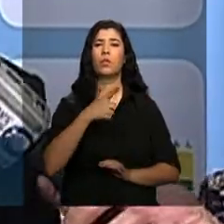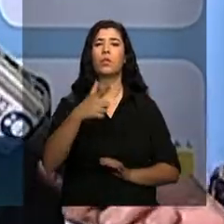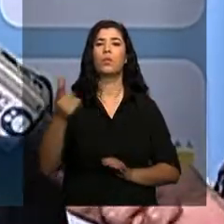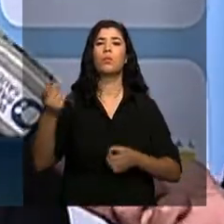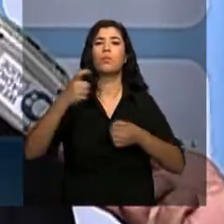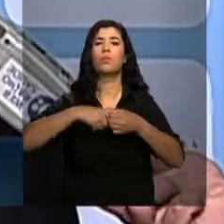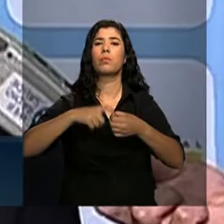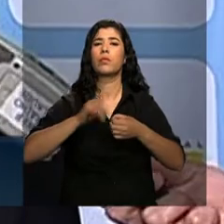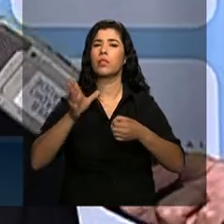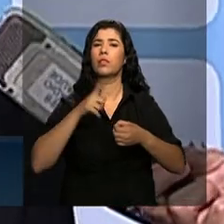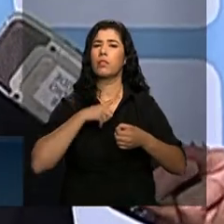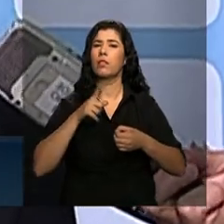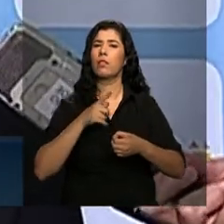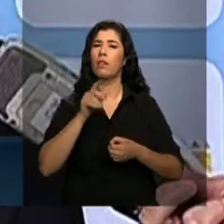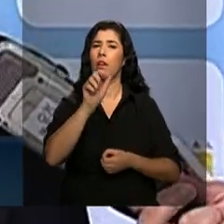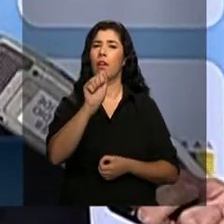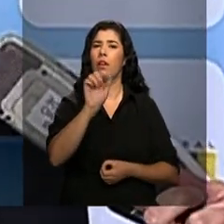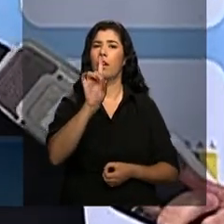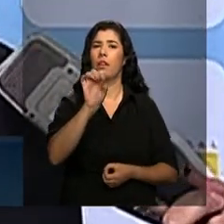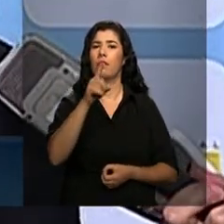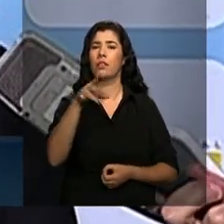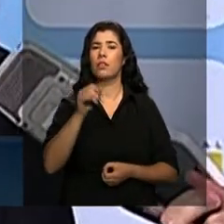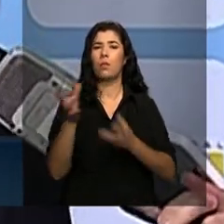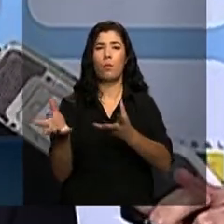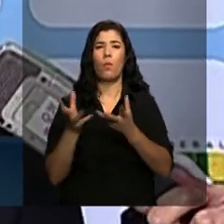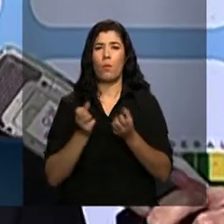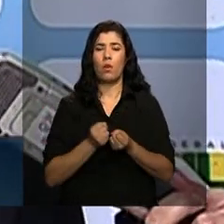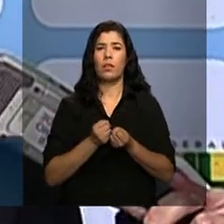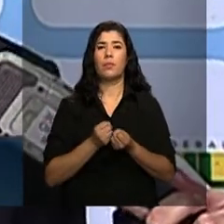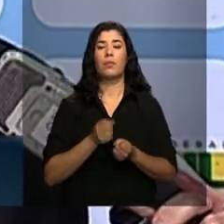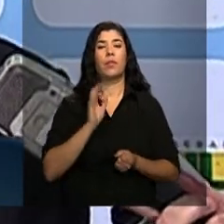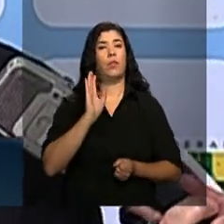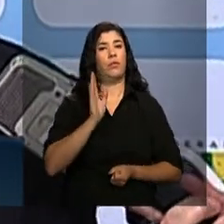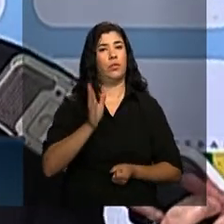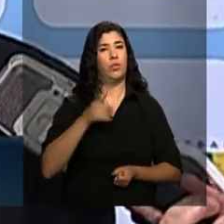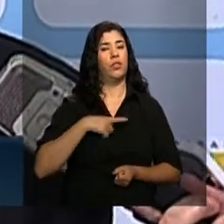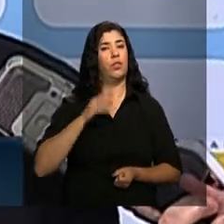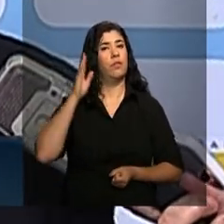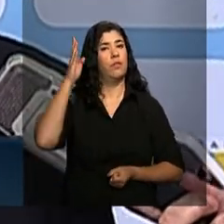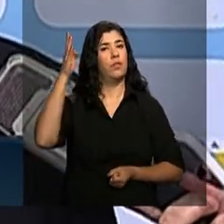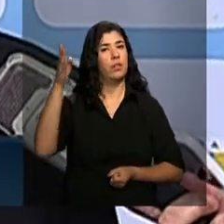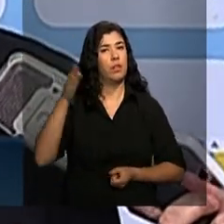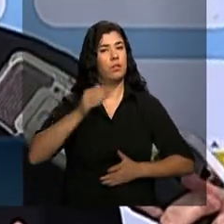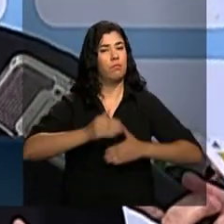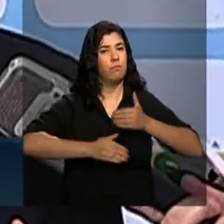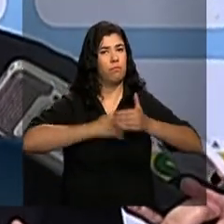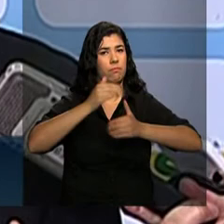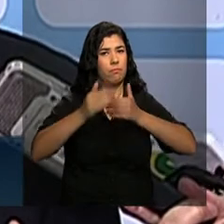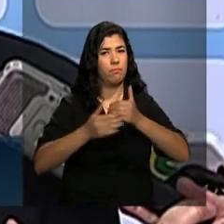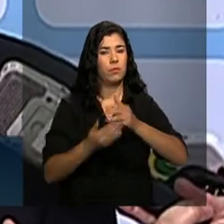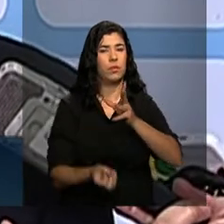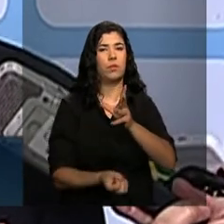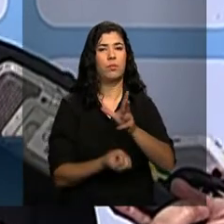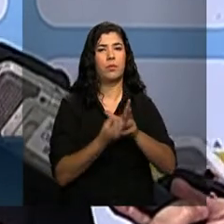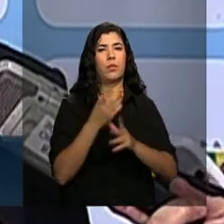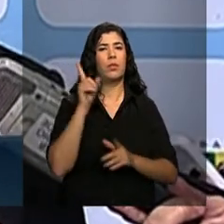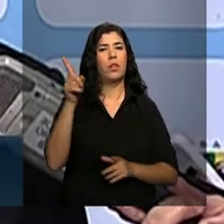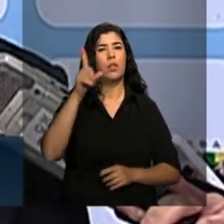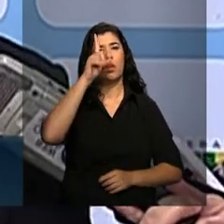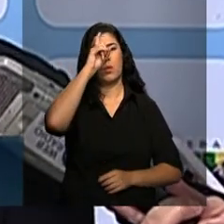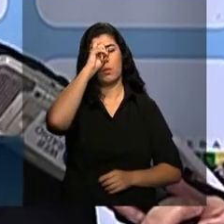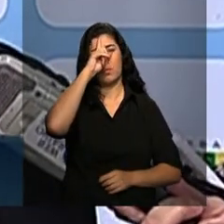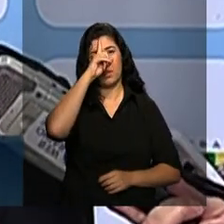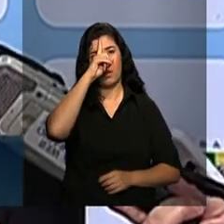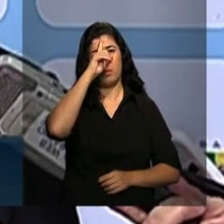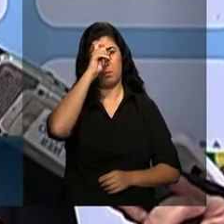Então, começa agora. Ele foi experimentado no hospital, quer dizer, ele foi desenvolvido, implementado no Hospital das Clínicas de